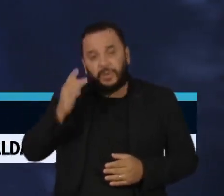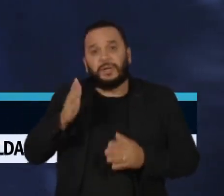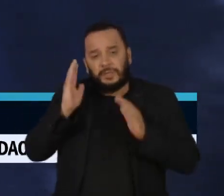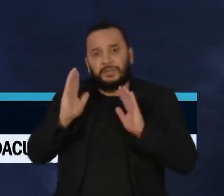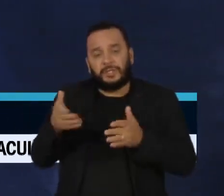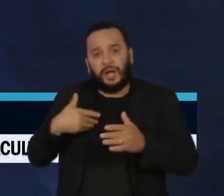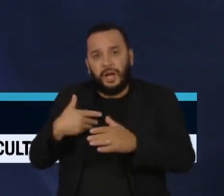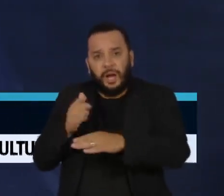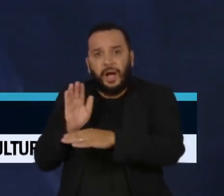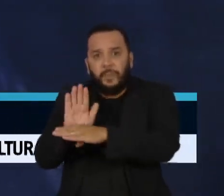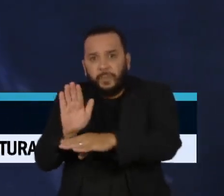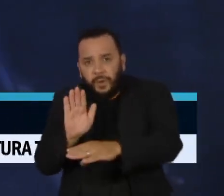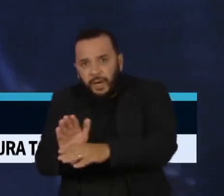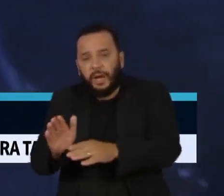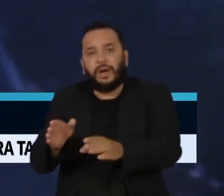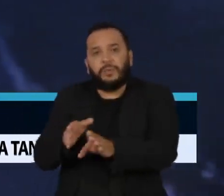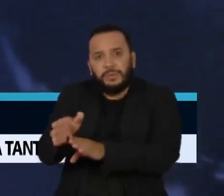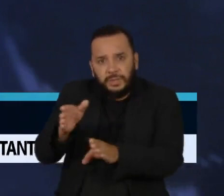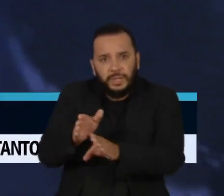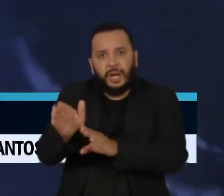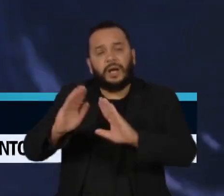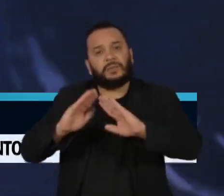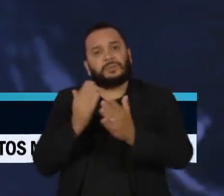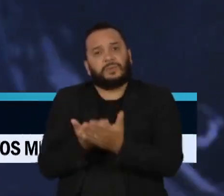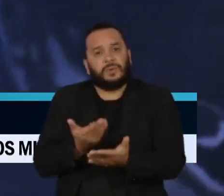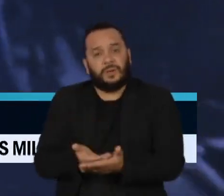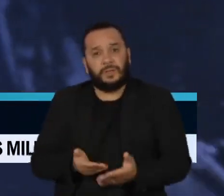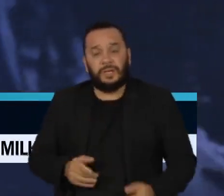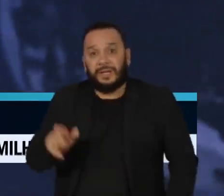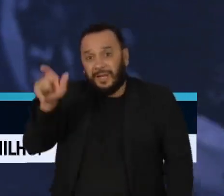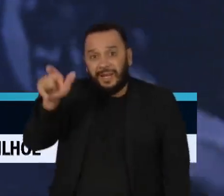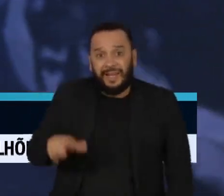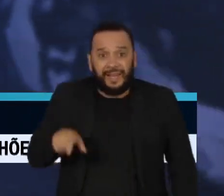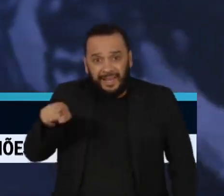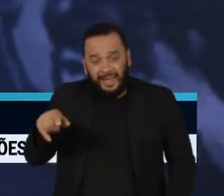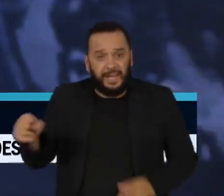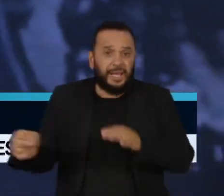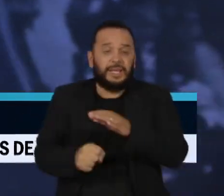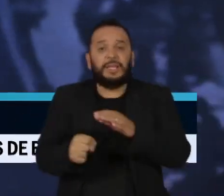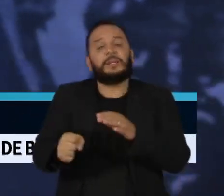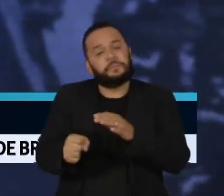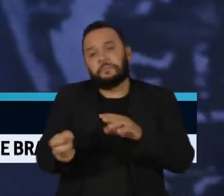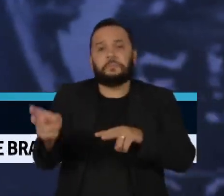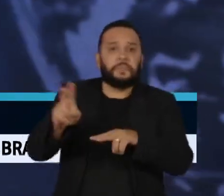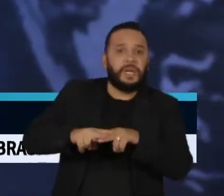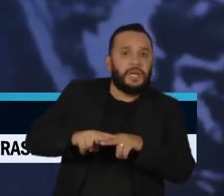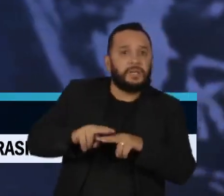Apoio às Escolas. A secretaria não informou se o agressor vai para um centro de atendimento socioeducativo.